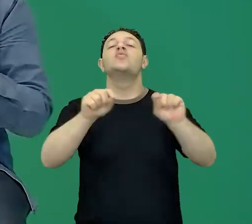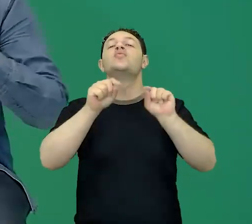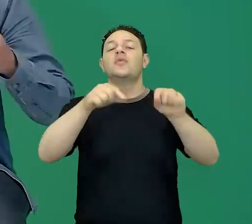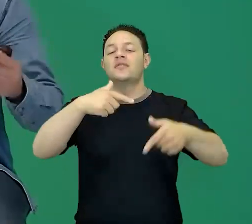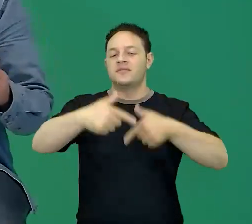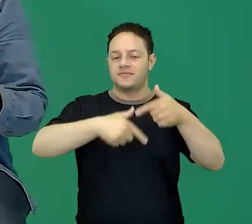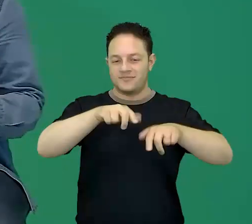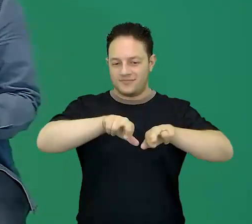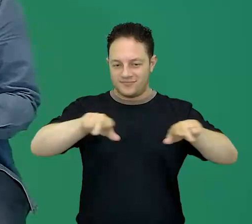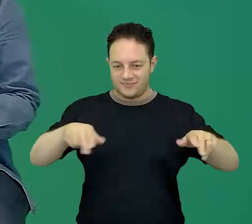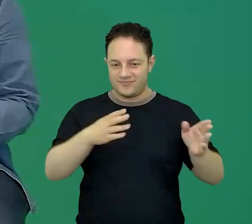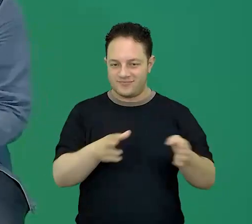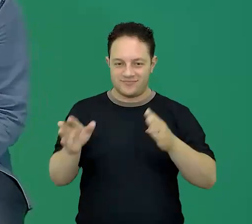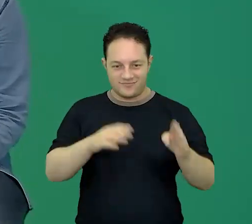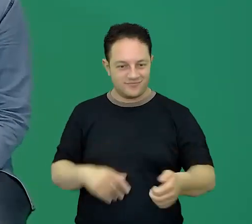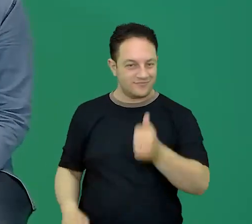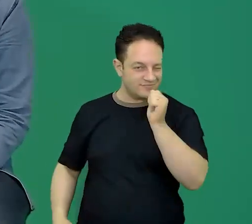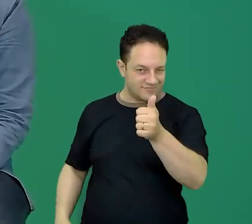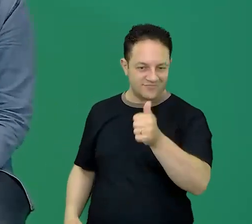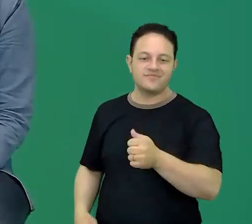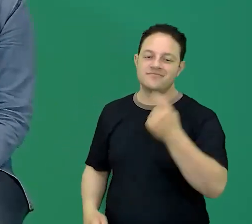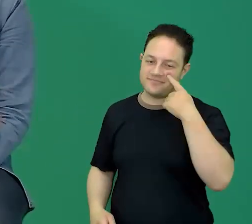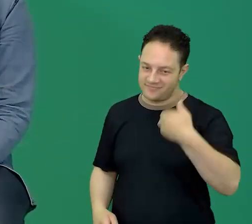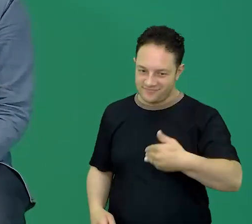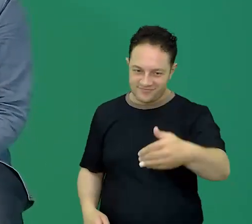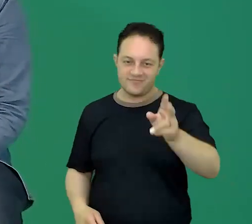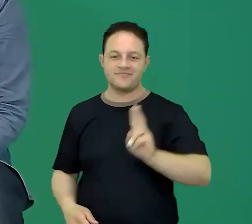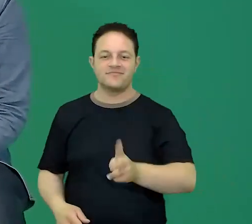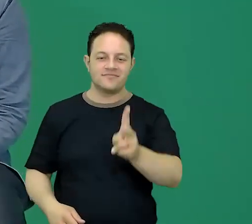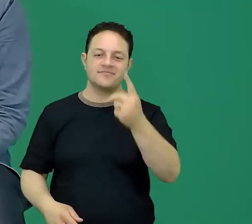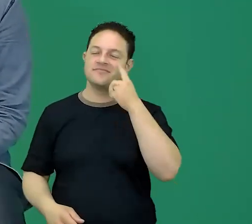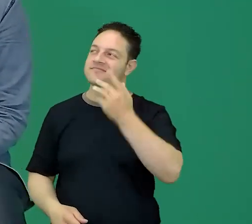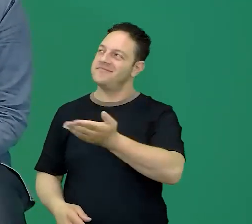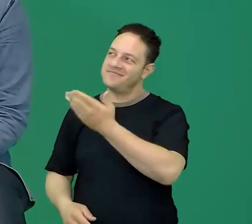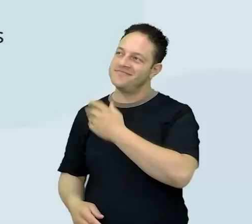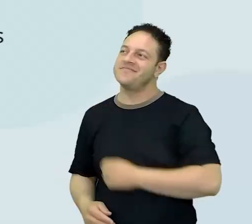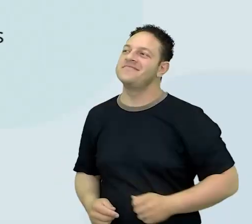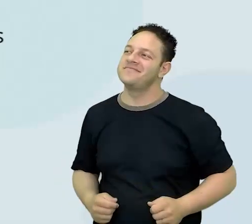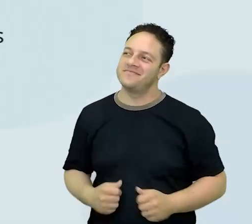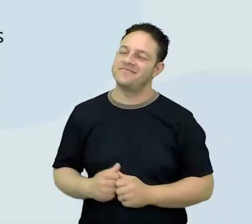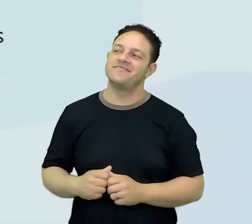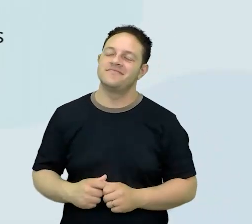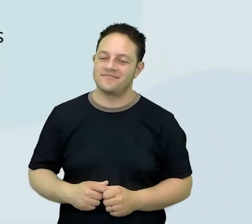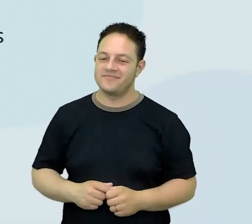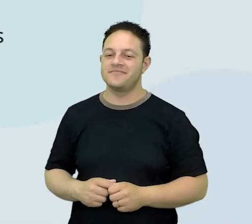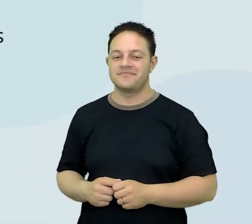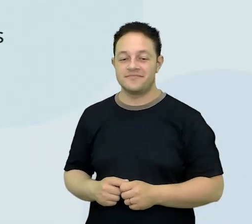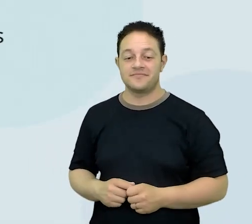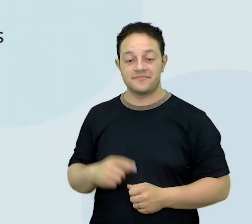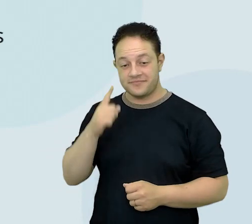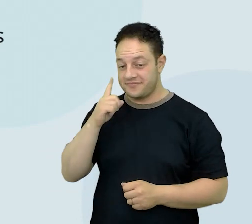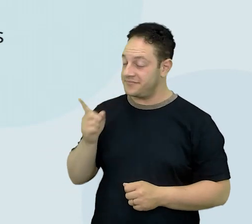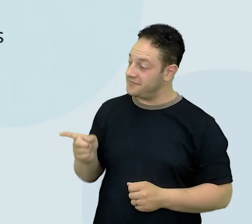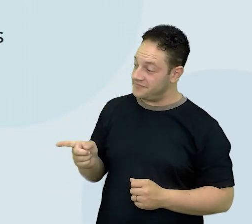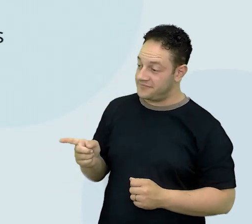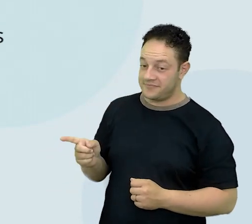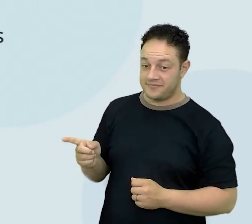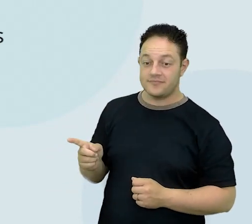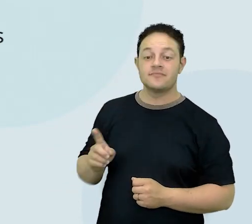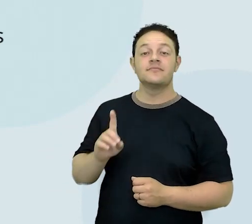essas escalas de produção. Tudo bem? Vamos avançar mais um pouquinho na nossa tela. Bora lá! Bem, nós temos também um